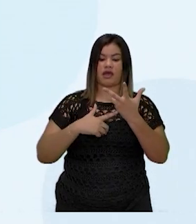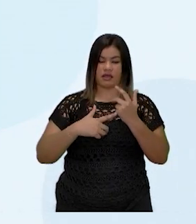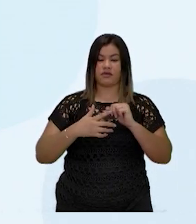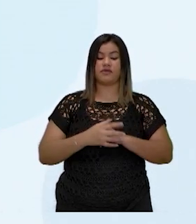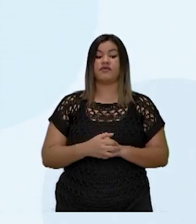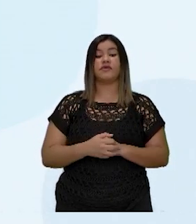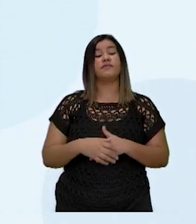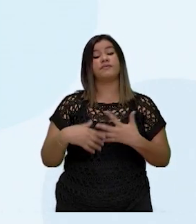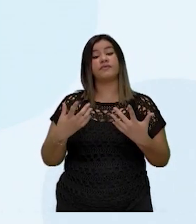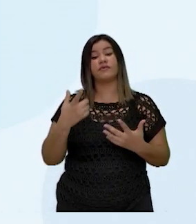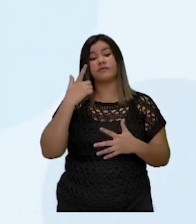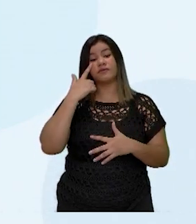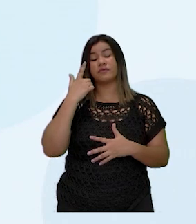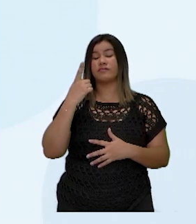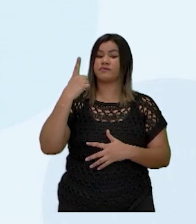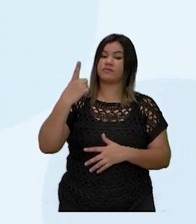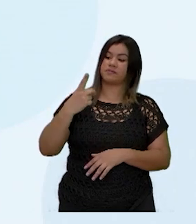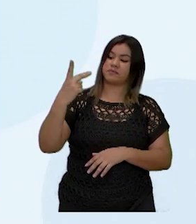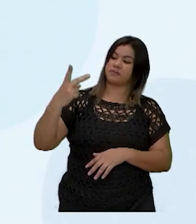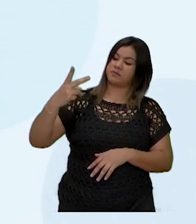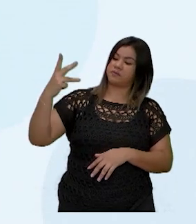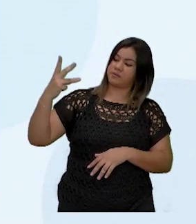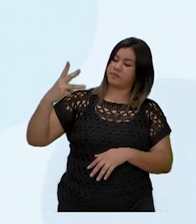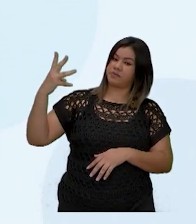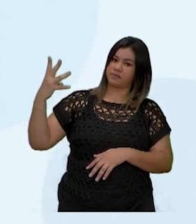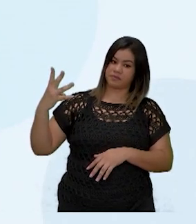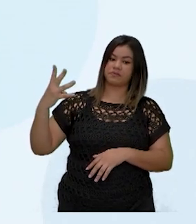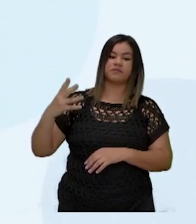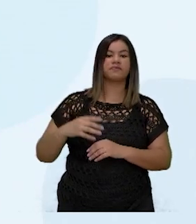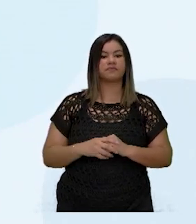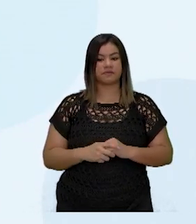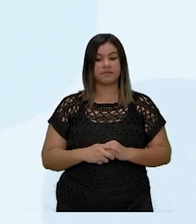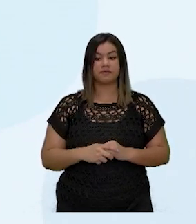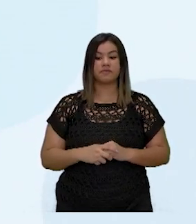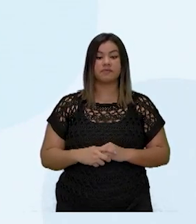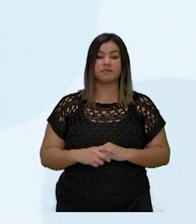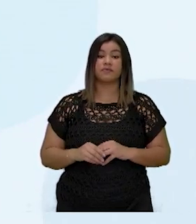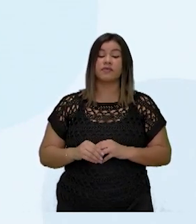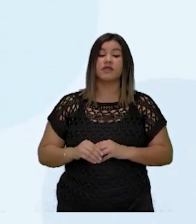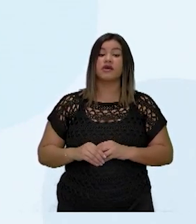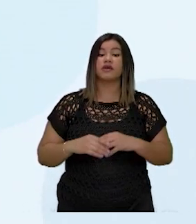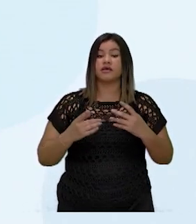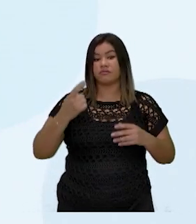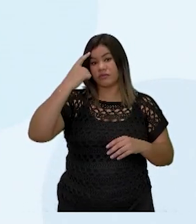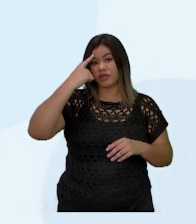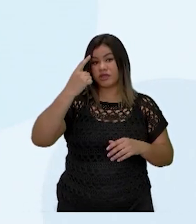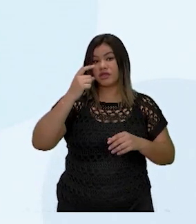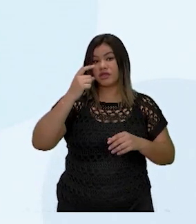E a ideia é trabalhar com os gráficos da física até os